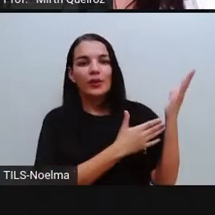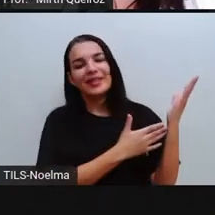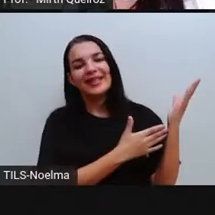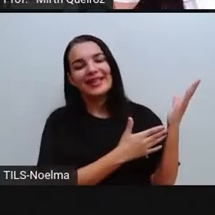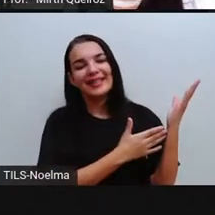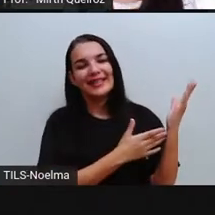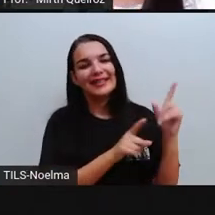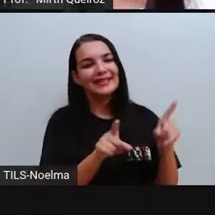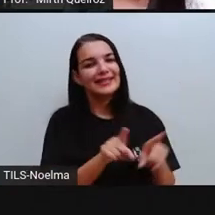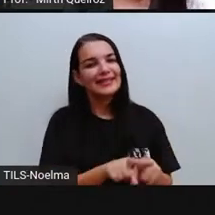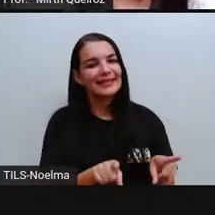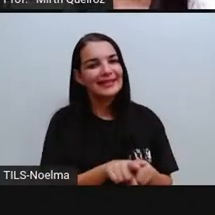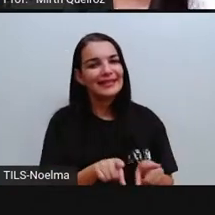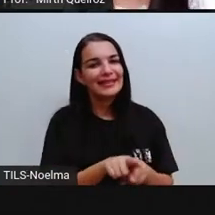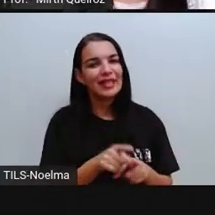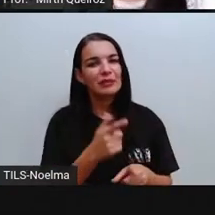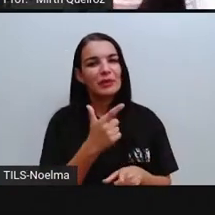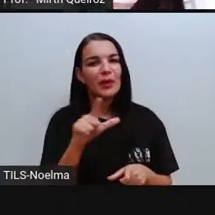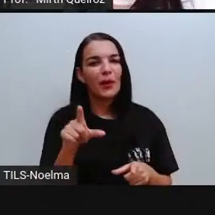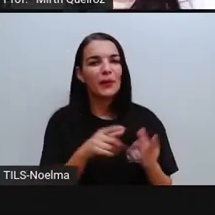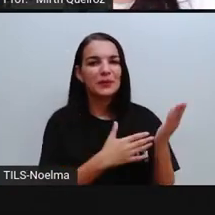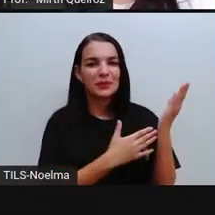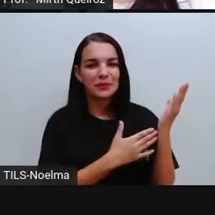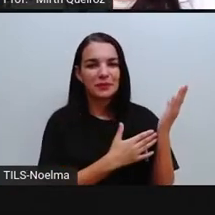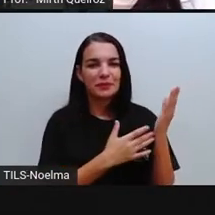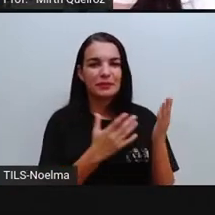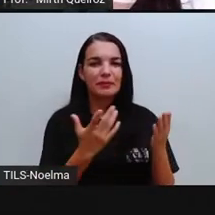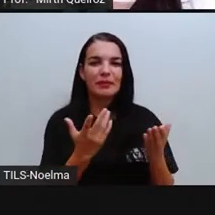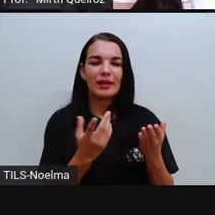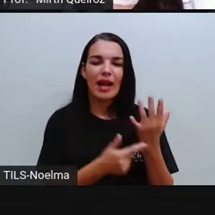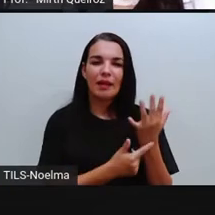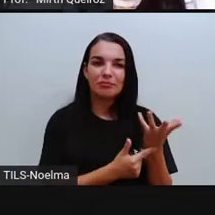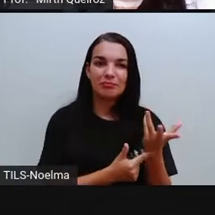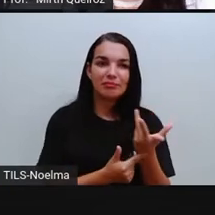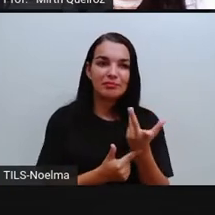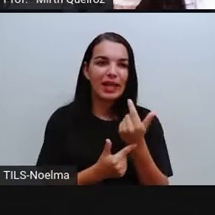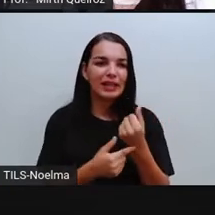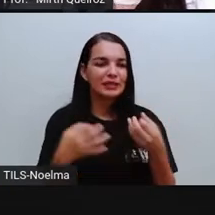Aqui nós temos mais uma obra aí.